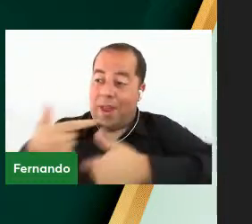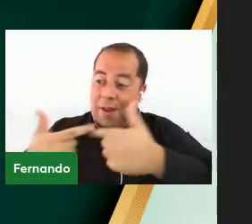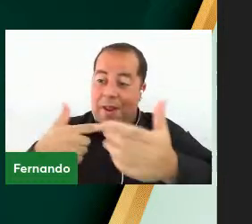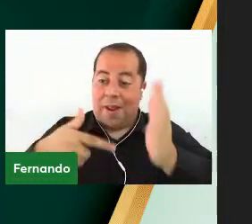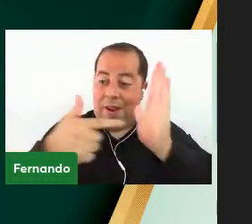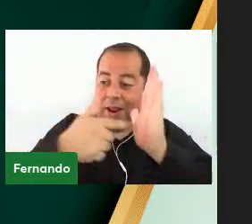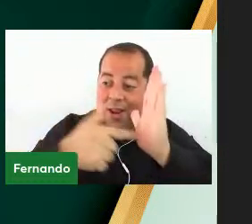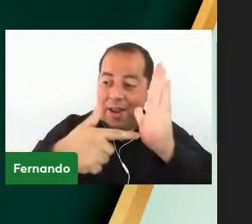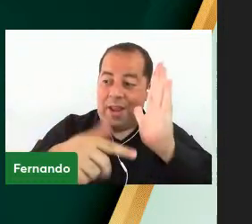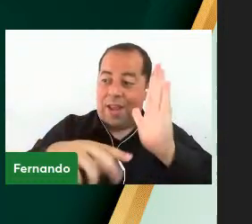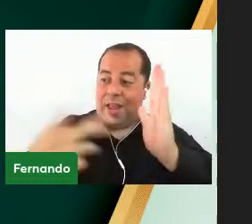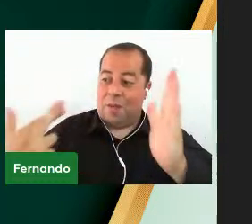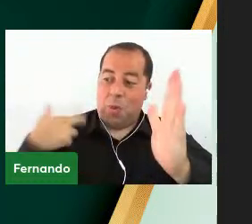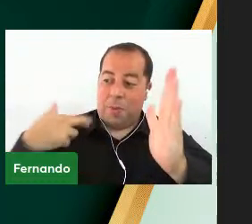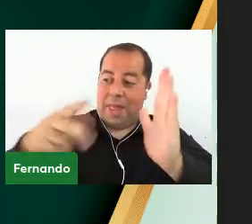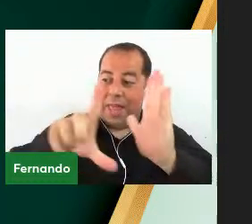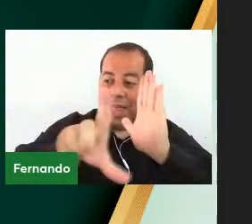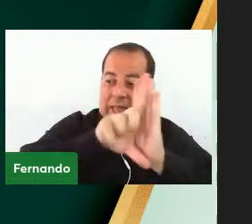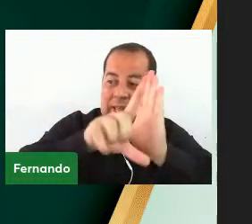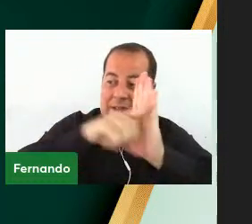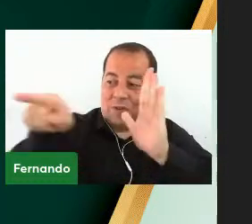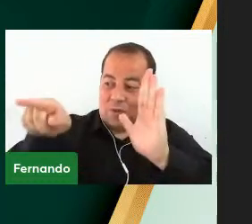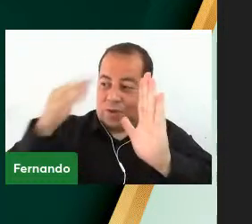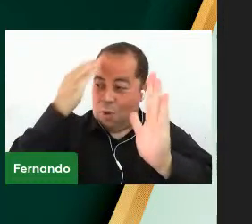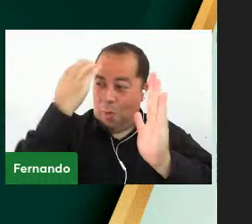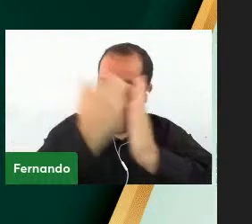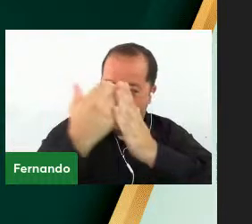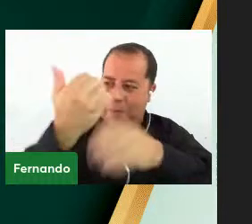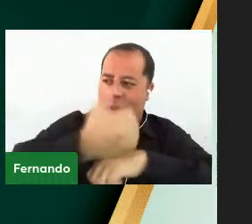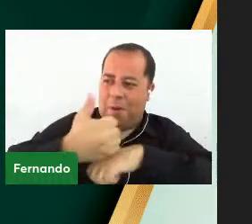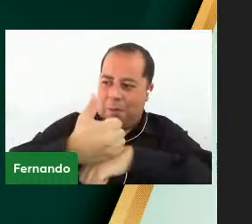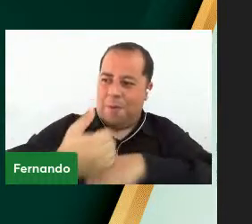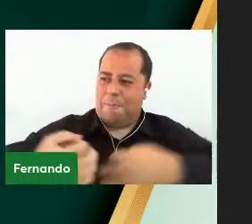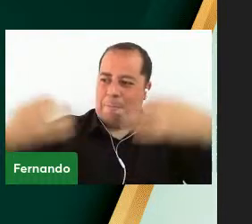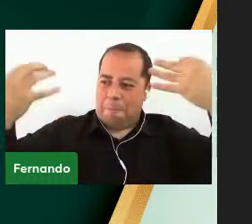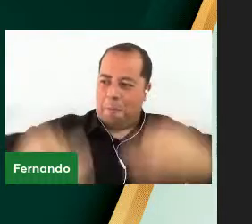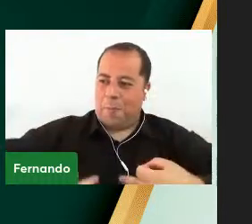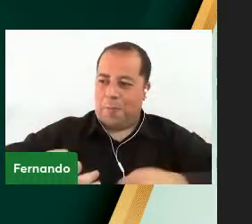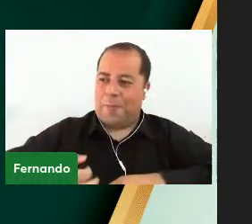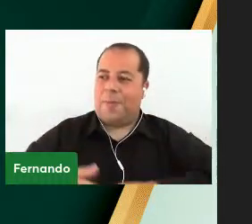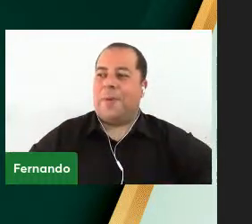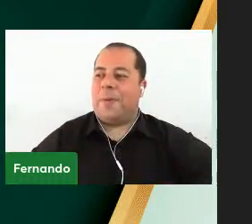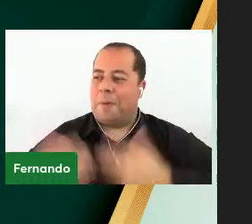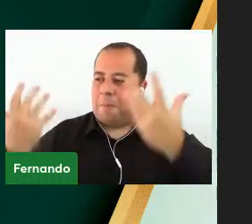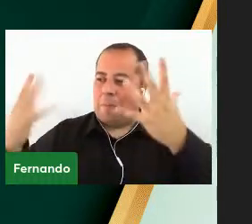e prerrogativas previstas em lei e para o exercício de sua profissão.